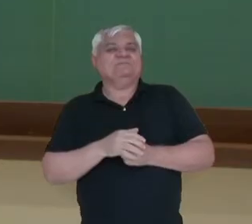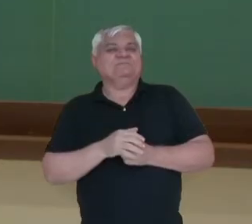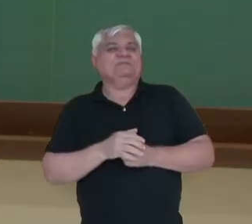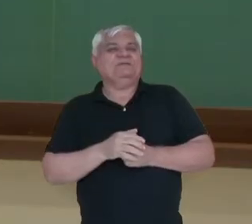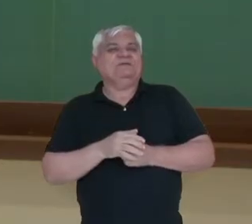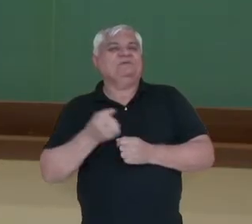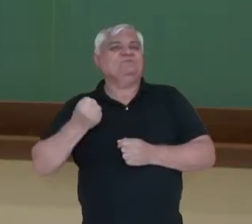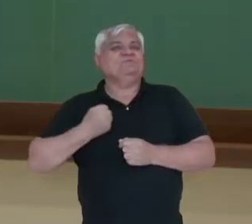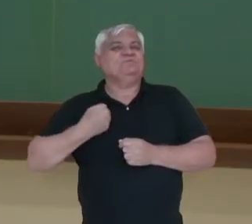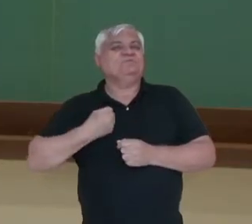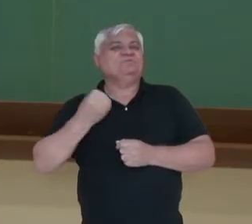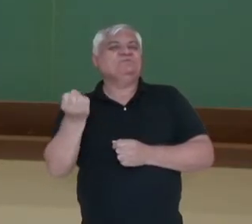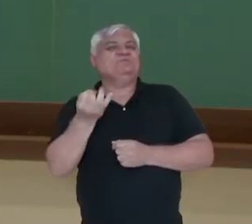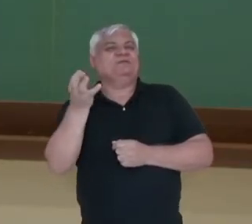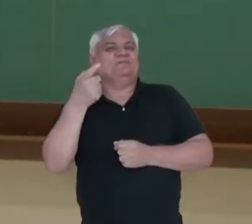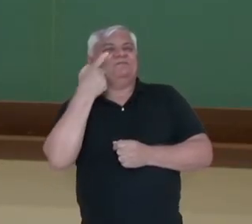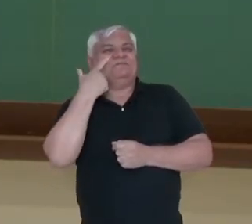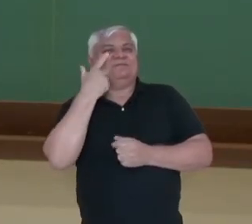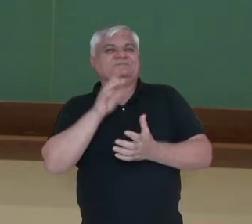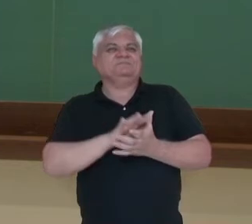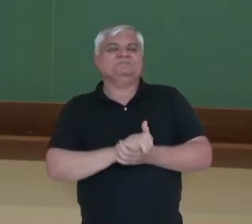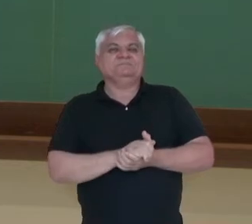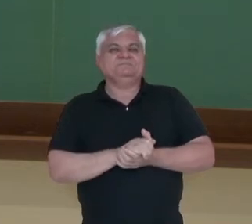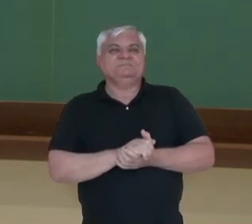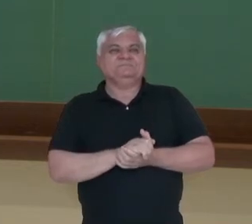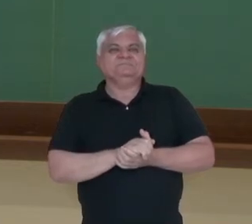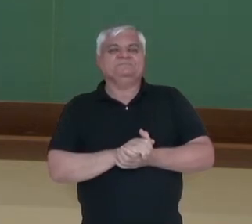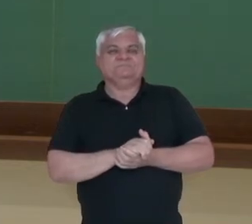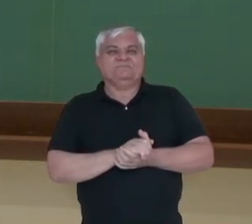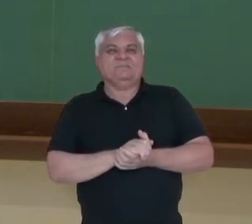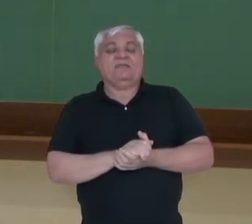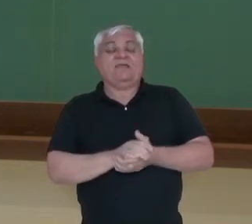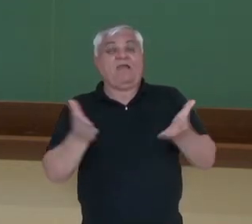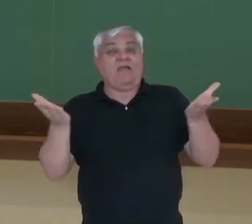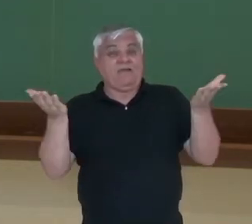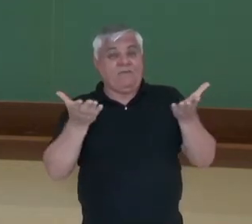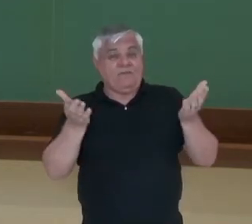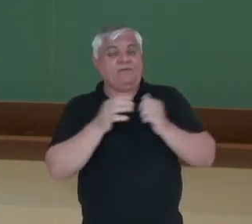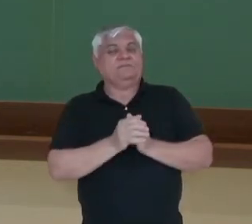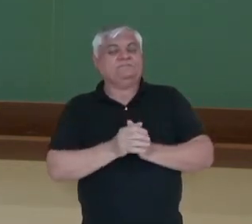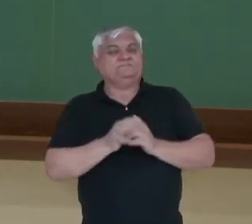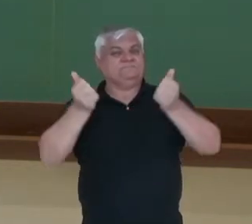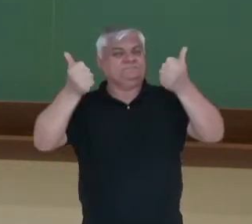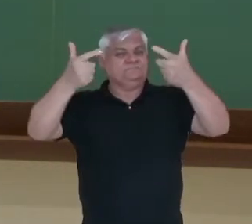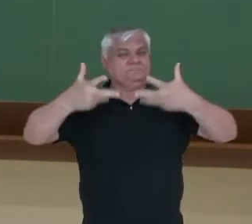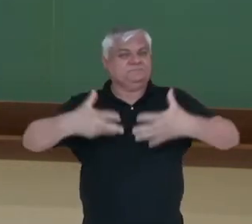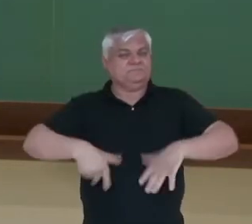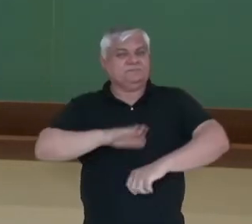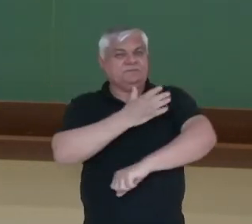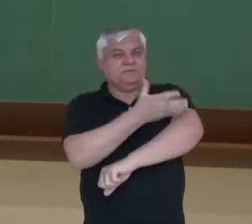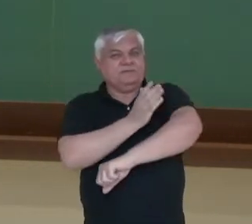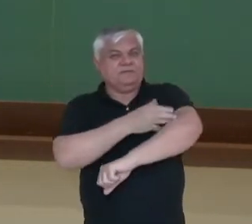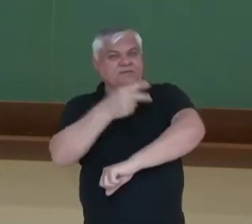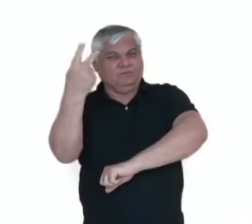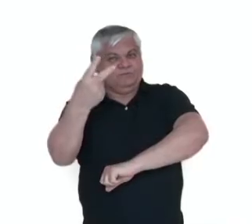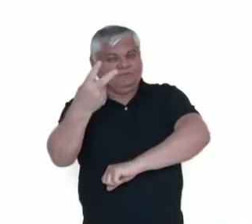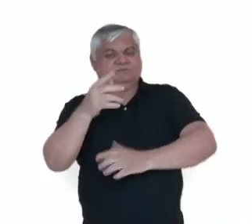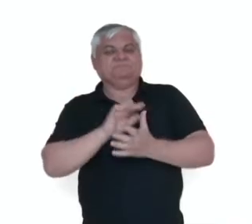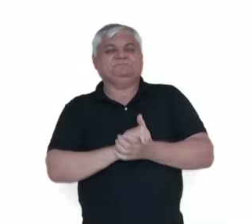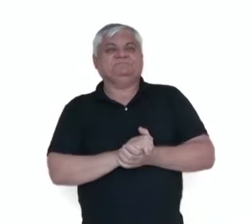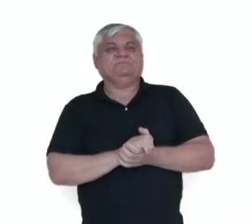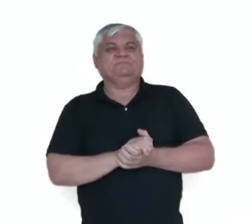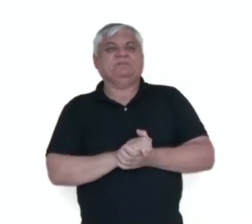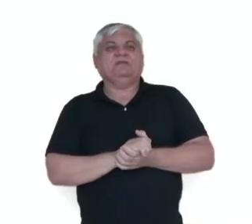alguns números. Vamos lá, tá? Então, a professora agora vai explicar o praticando 2. O